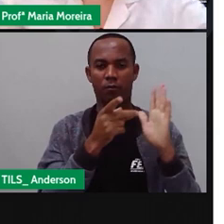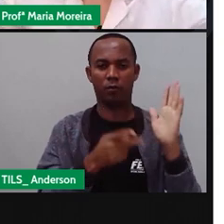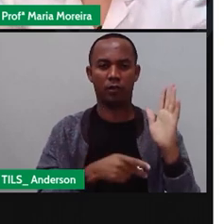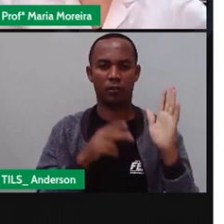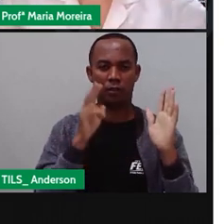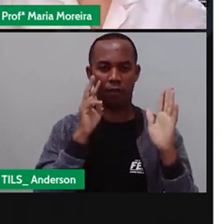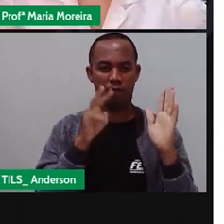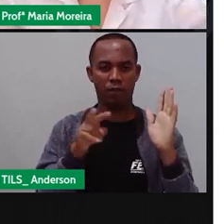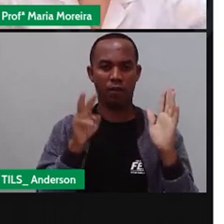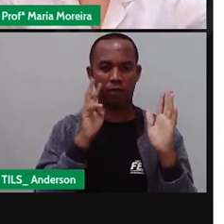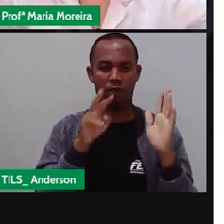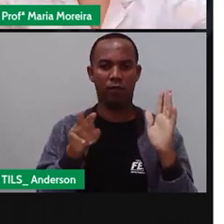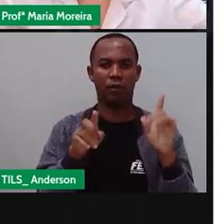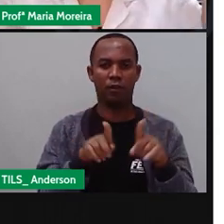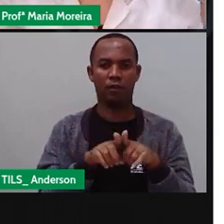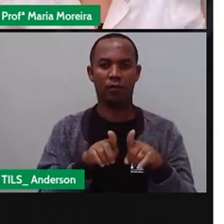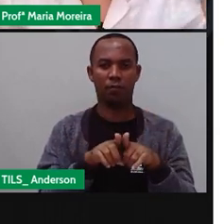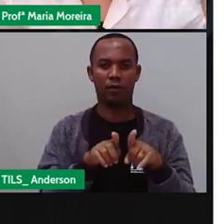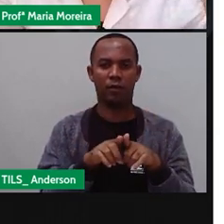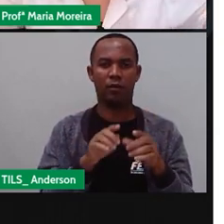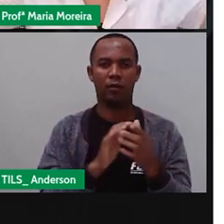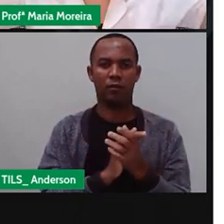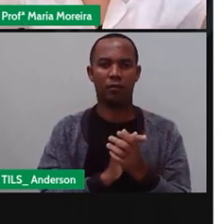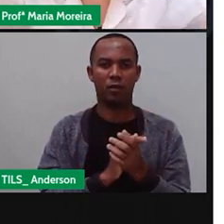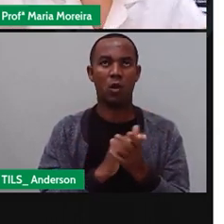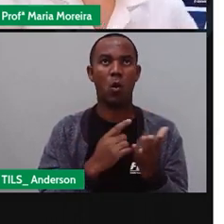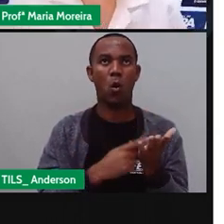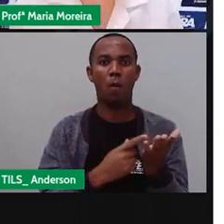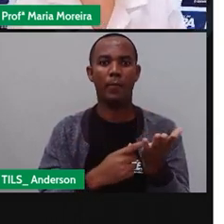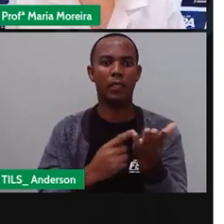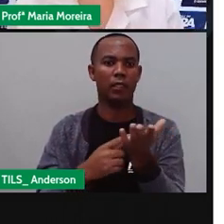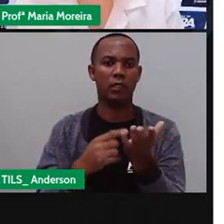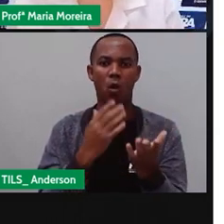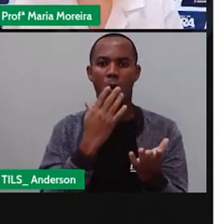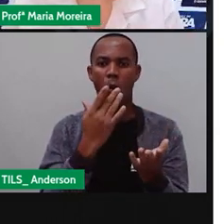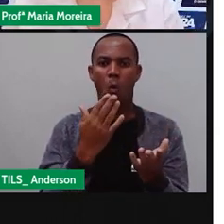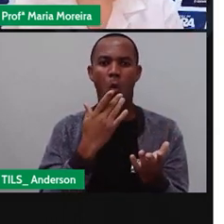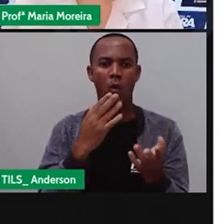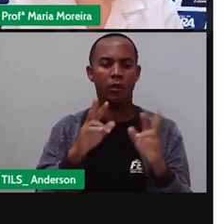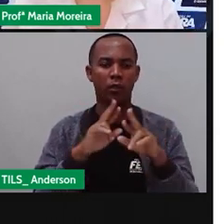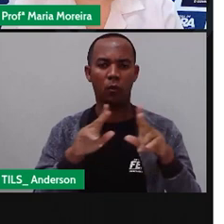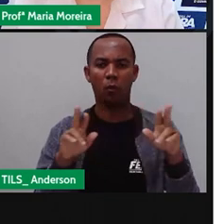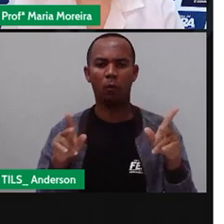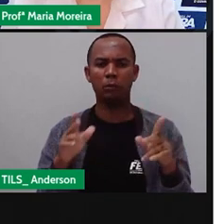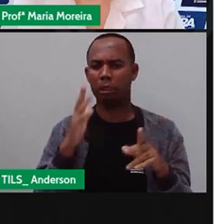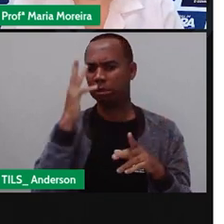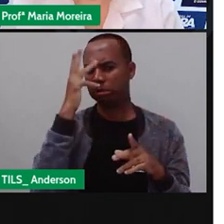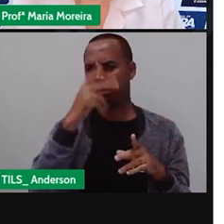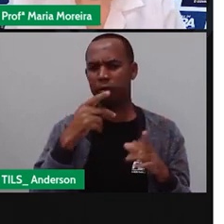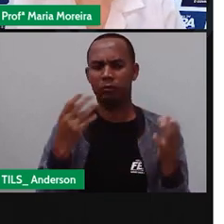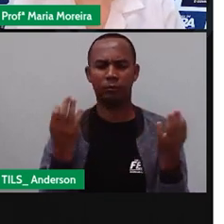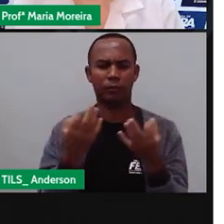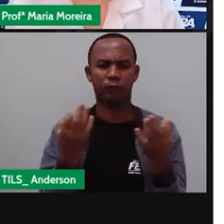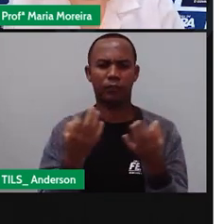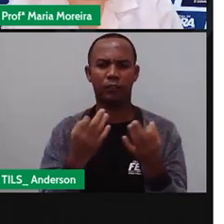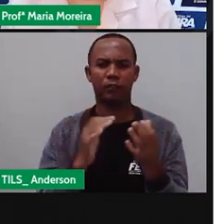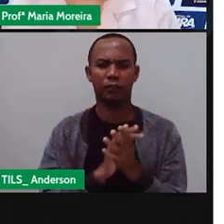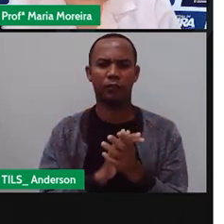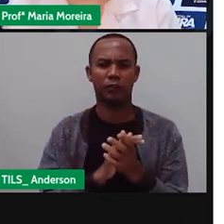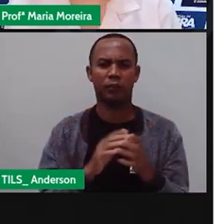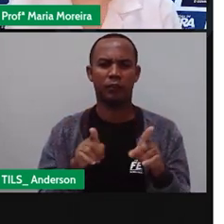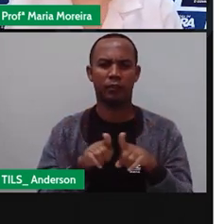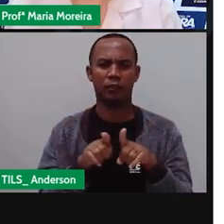ver, né, a poesia ali, a combinação de cores e dizer, nossa, que poético, né? Assim